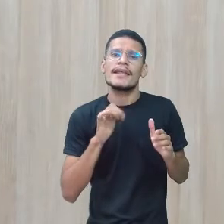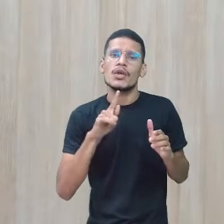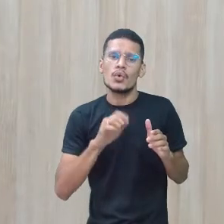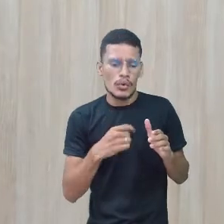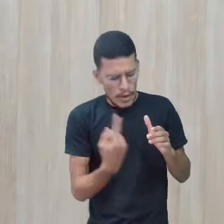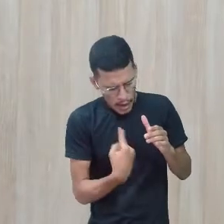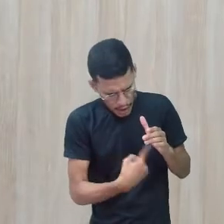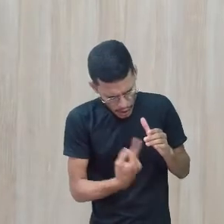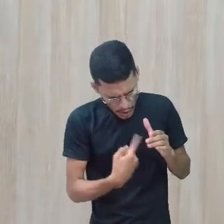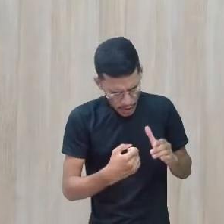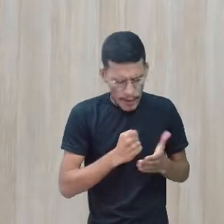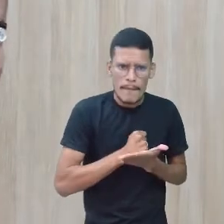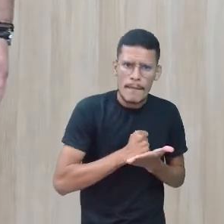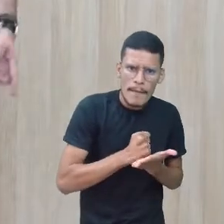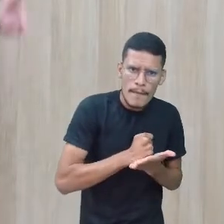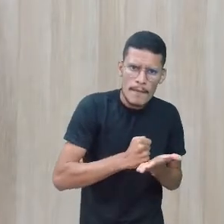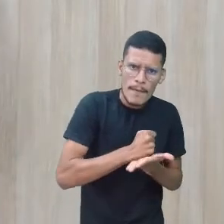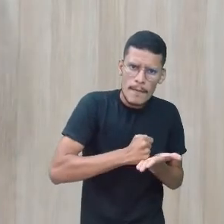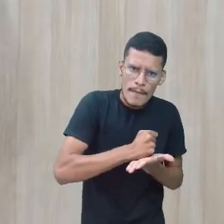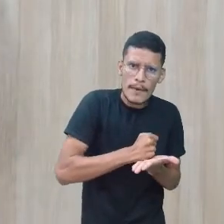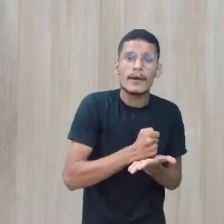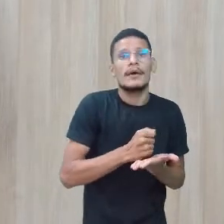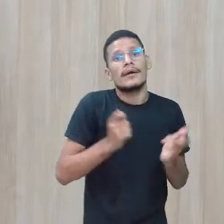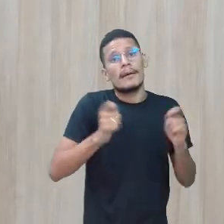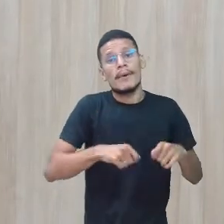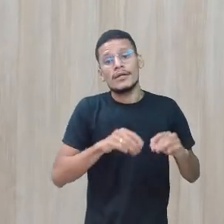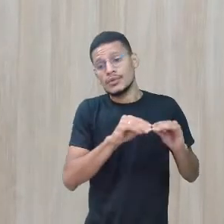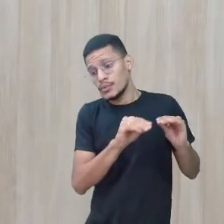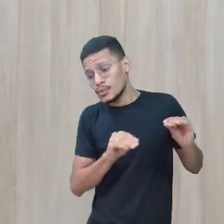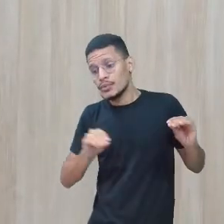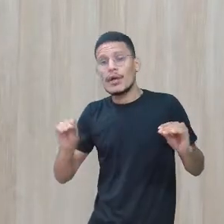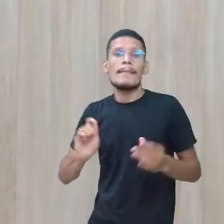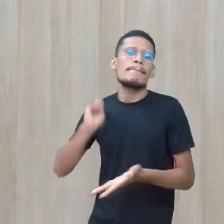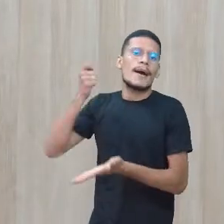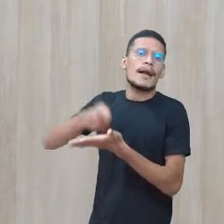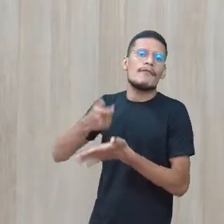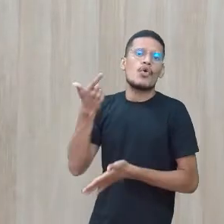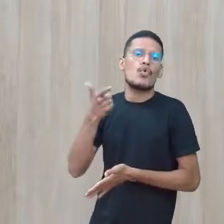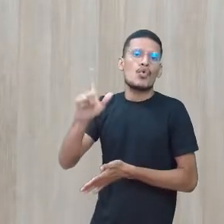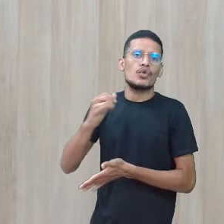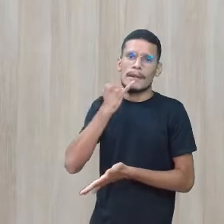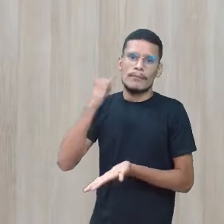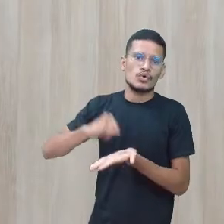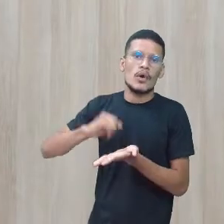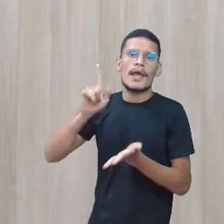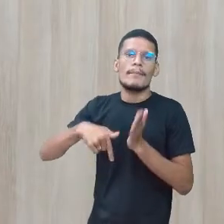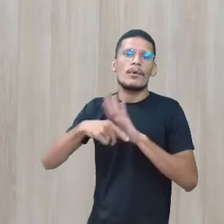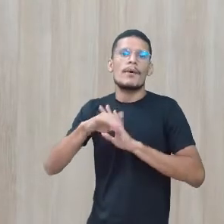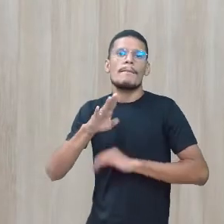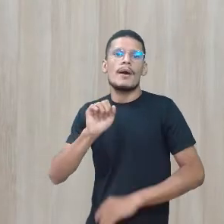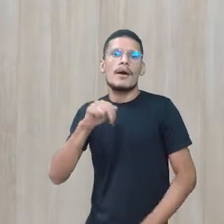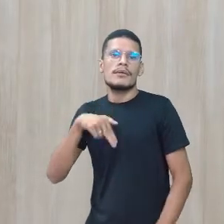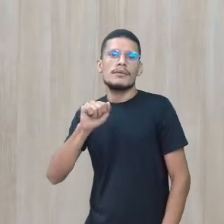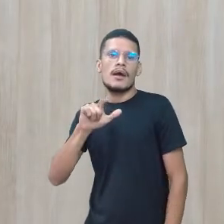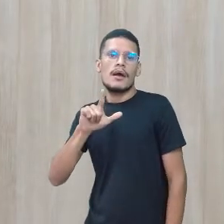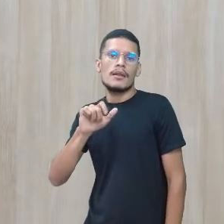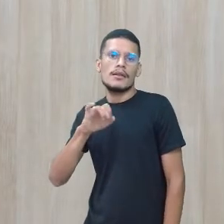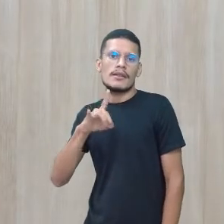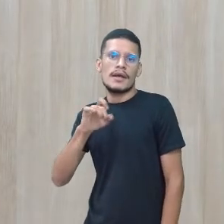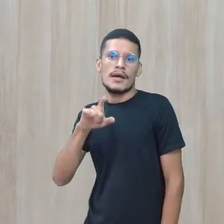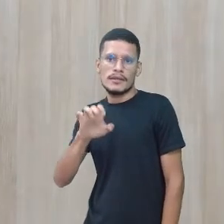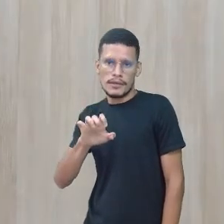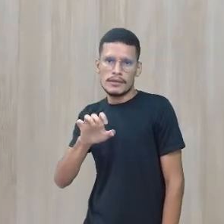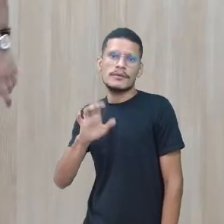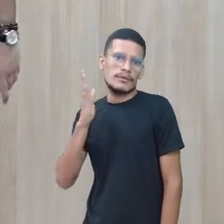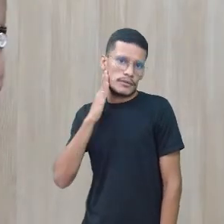moinhos que pertenciam ao Senhor. Para fazer isso, ele pagava outro tributo, que era chamado banalidade ou bano, certo? Então,